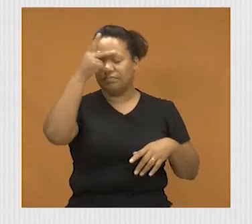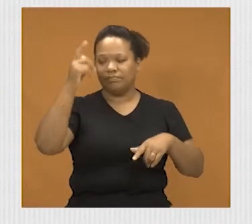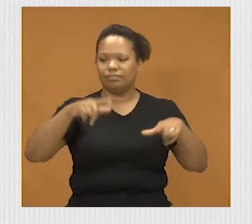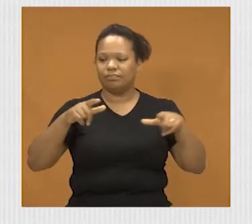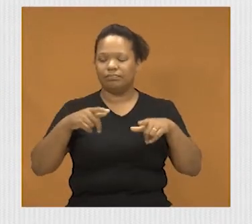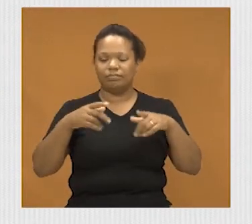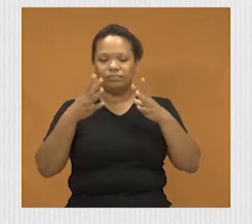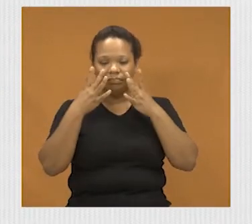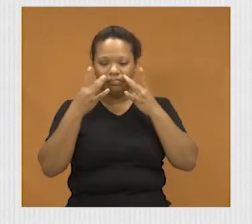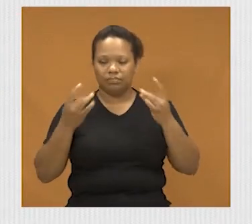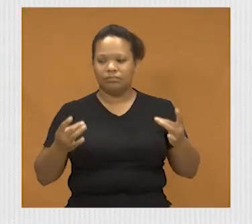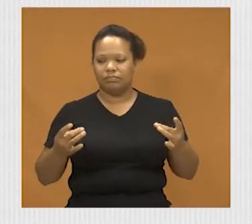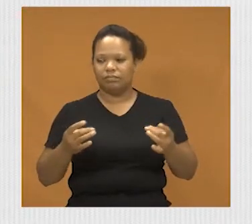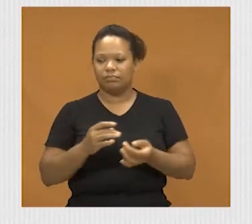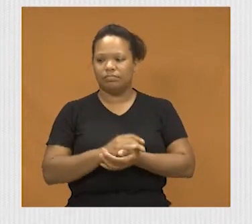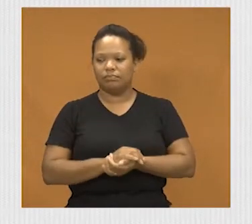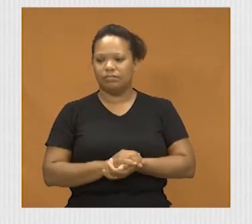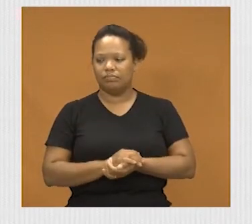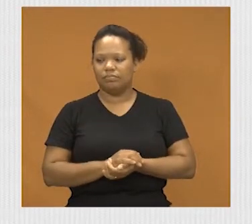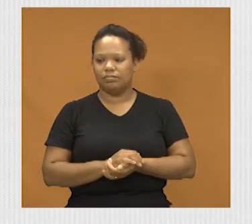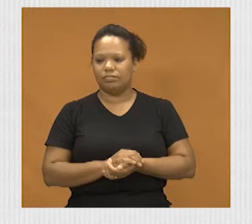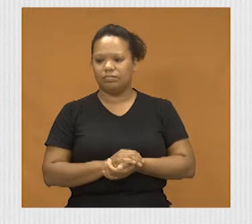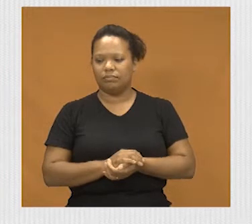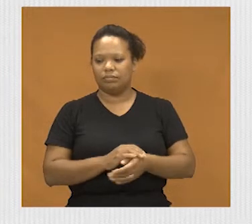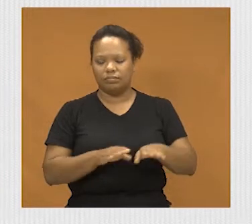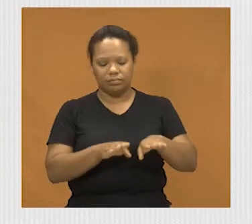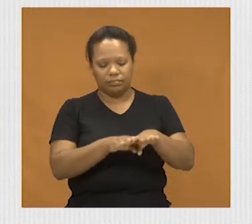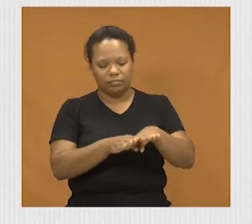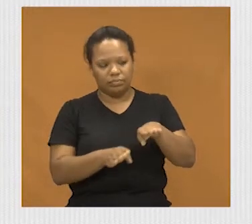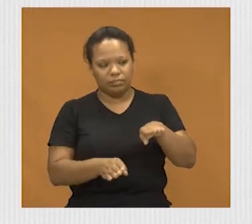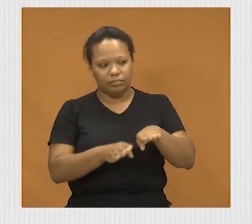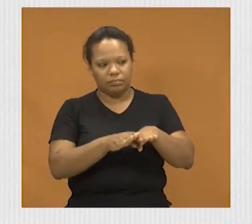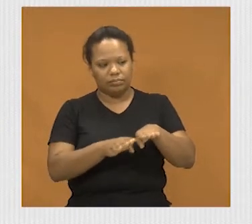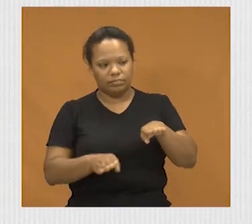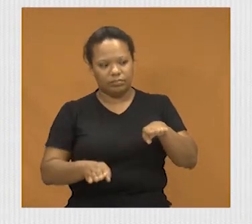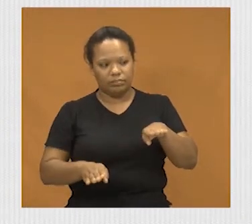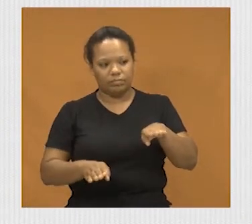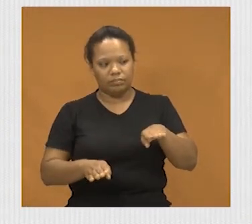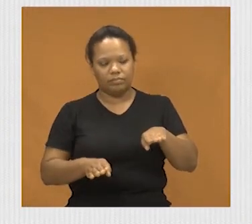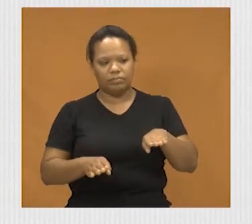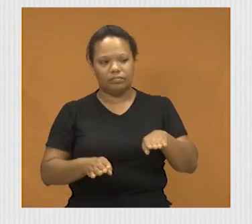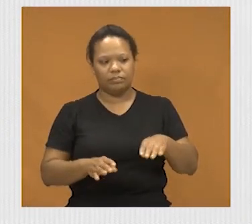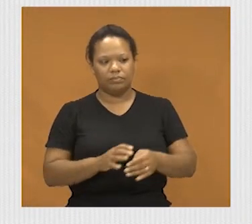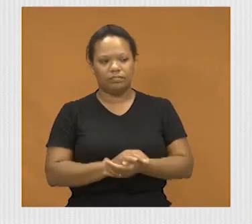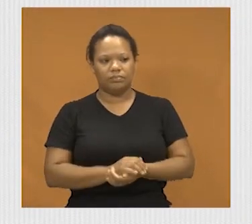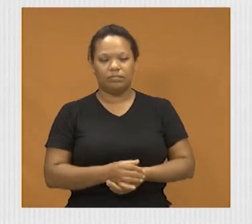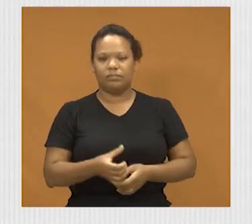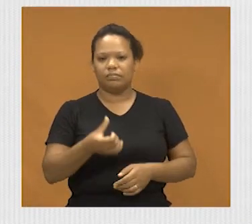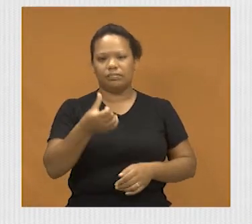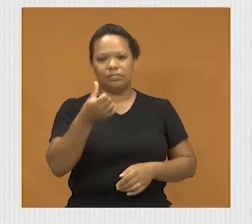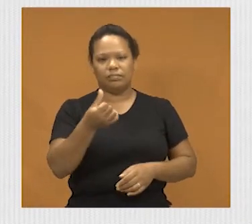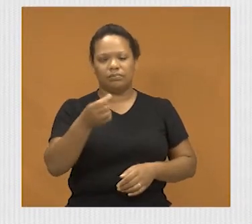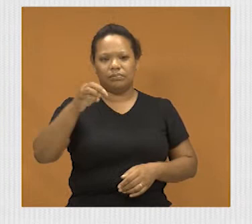se atentaram que não bastava apenas fazer esse trabalho em 3 metros da estrada, e sim em 6 ou